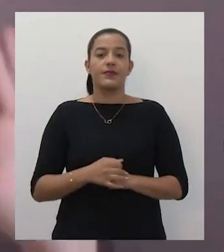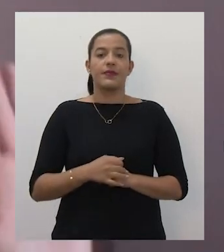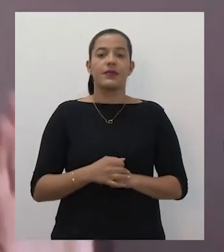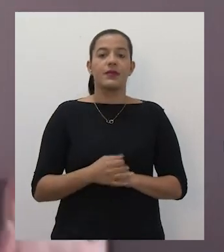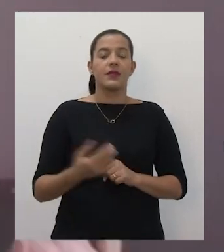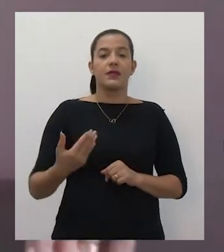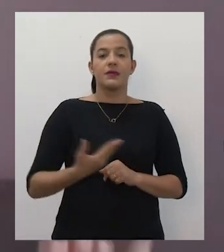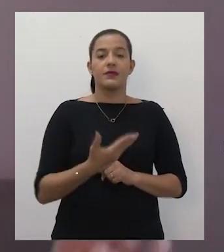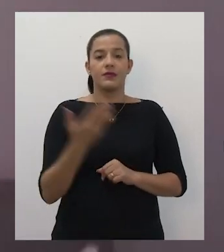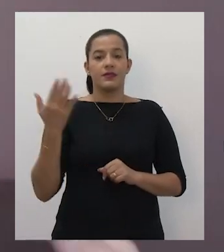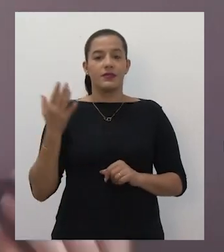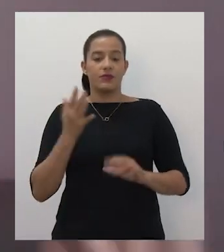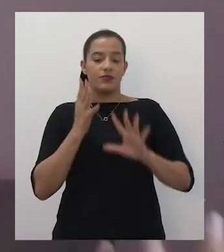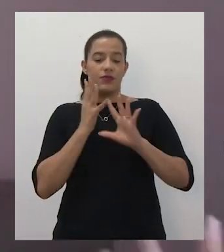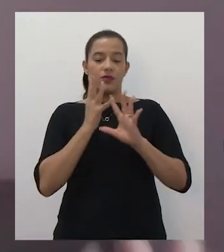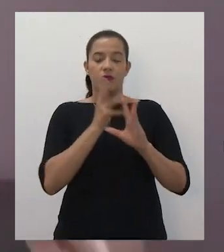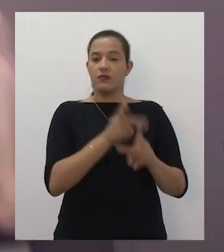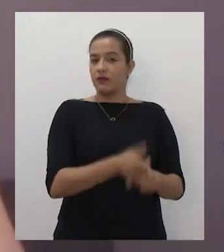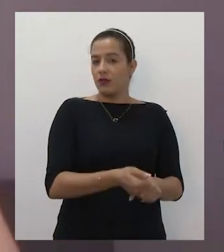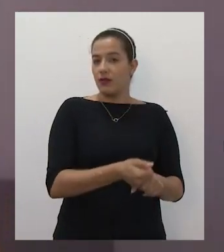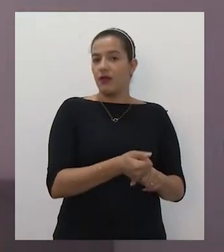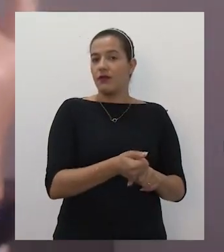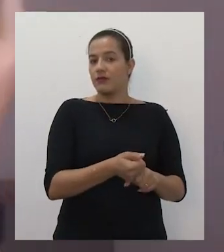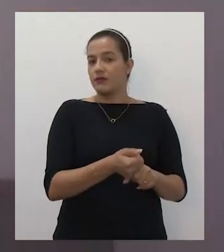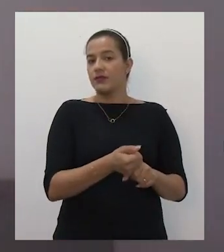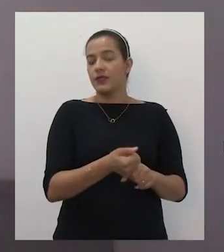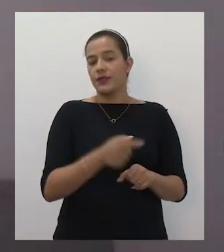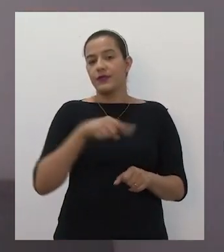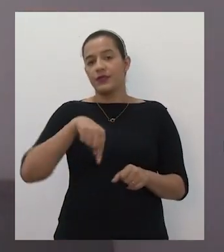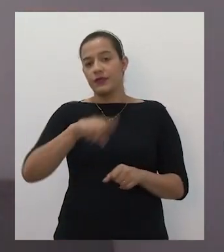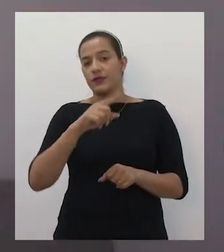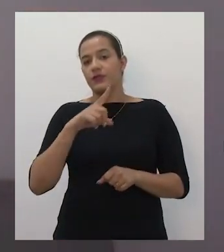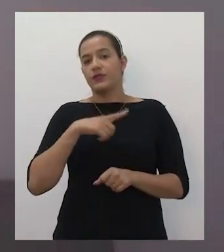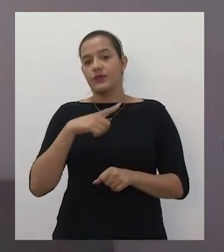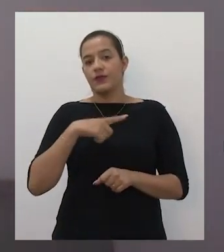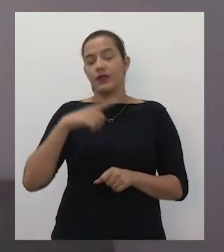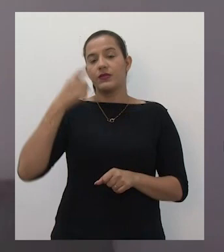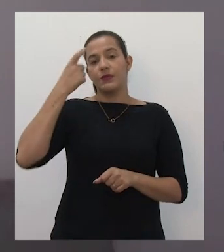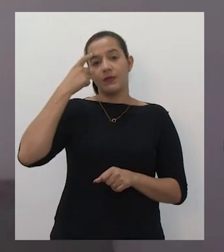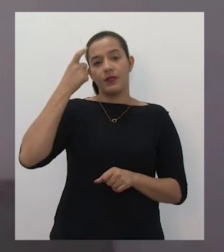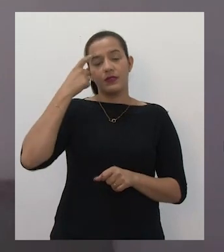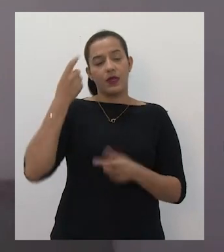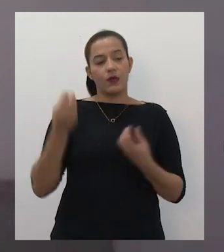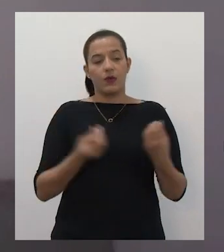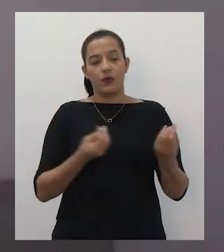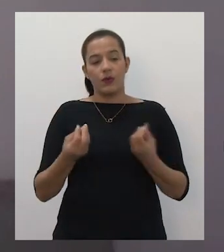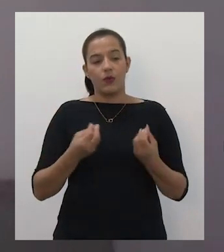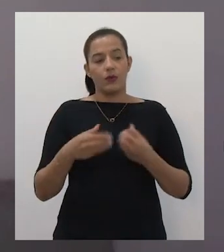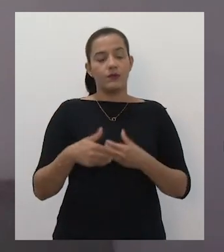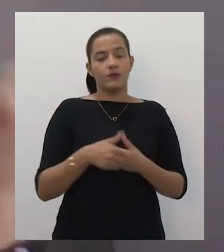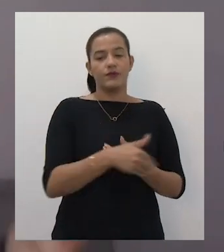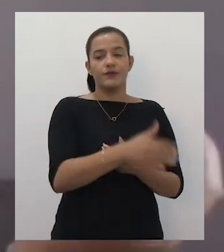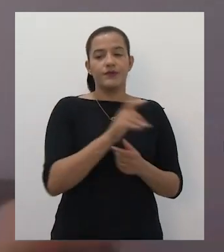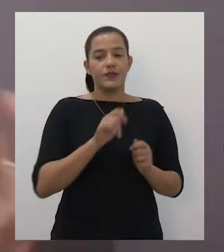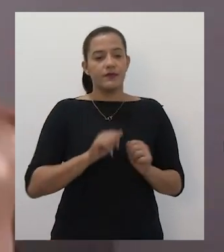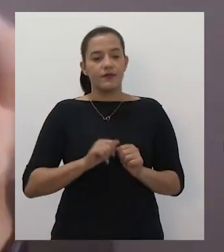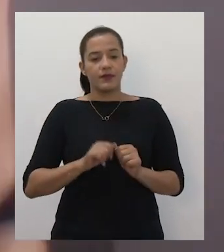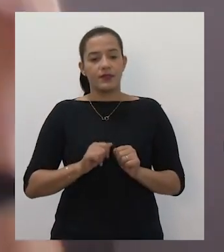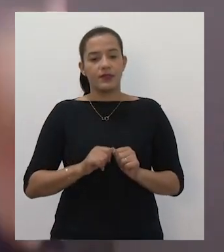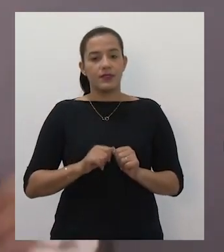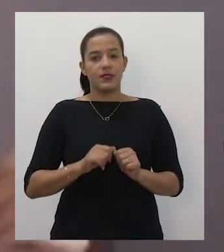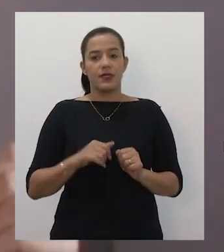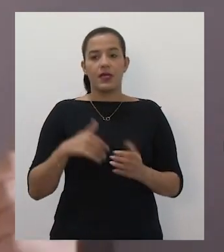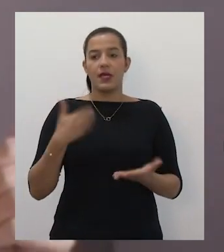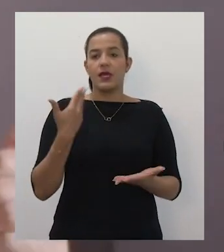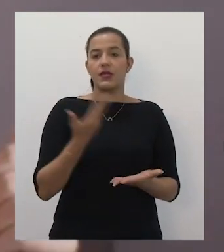a fila, né? Então, vocês tiveram que pensar como será que a gente faz para chegar